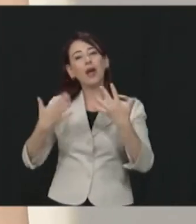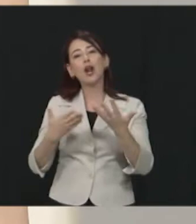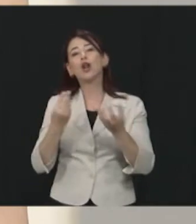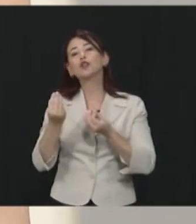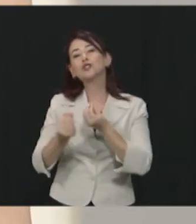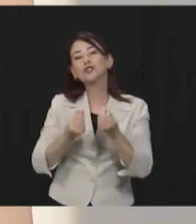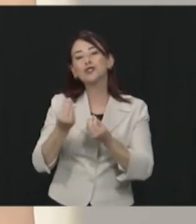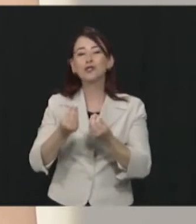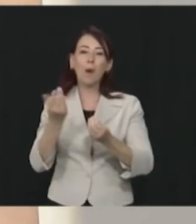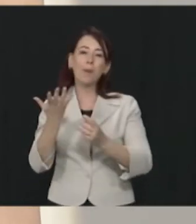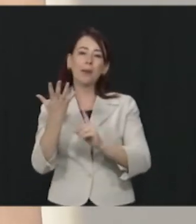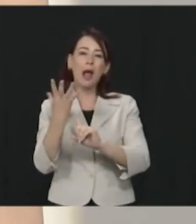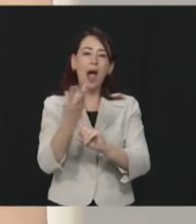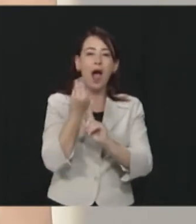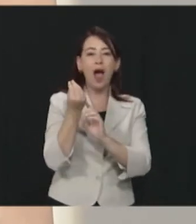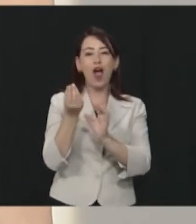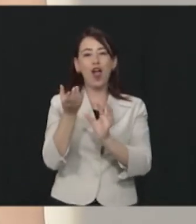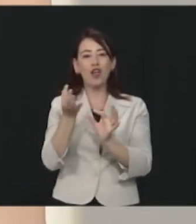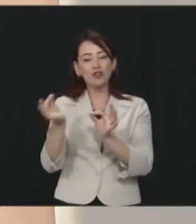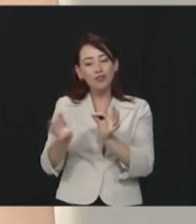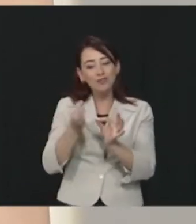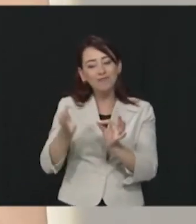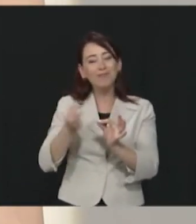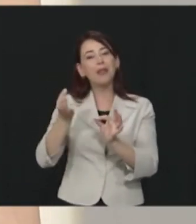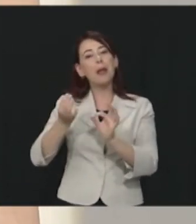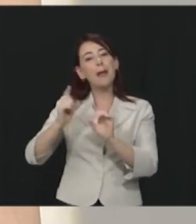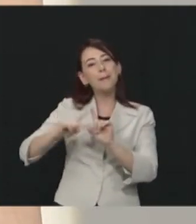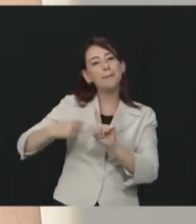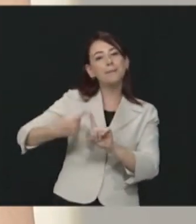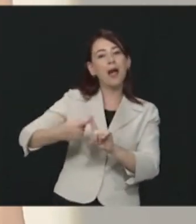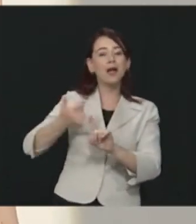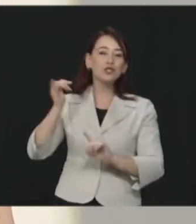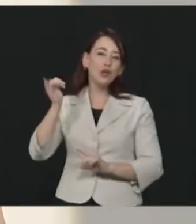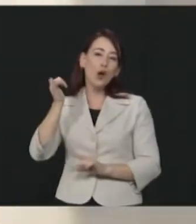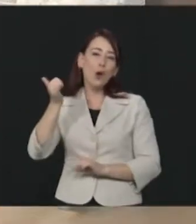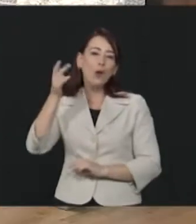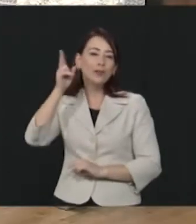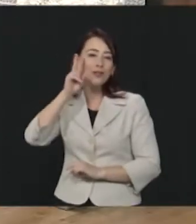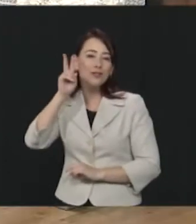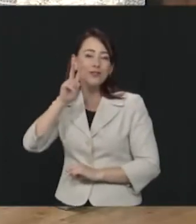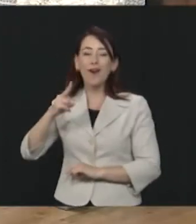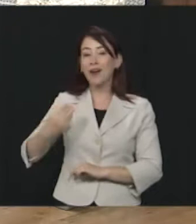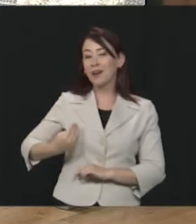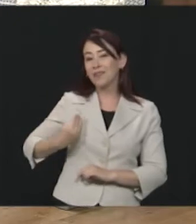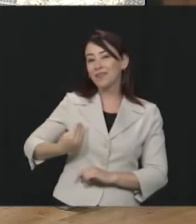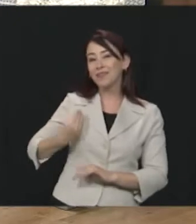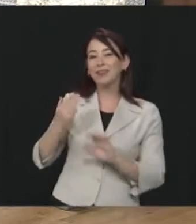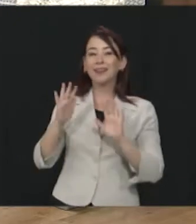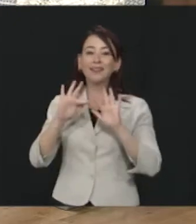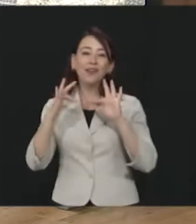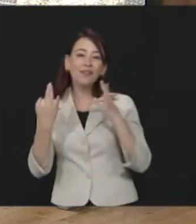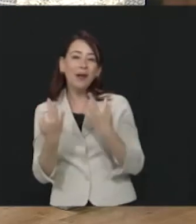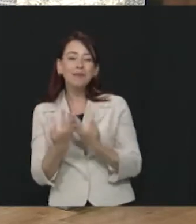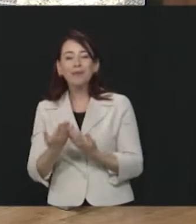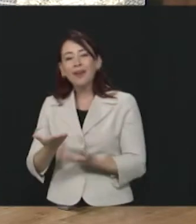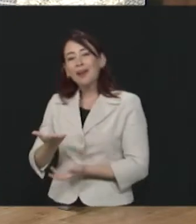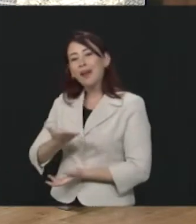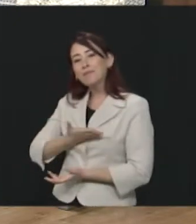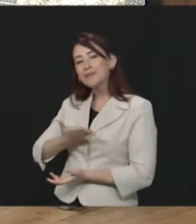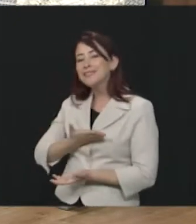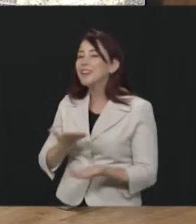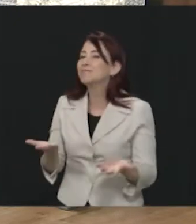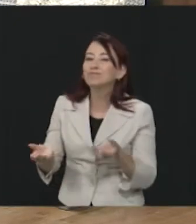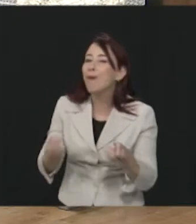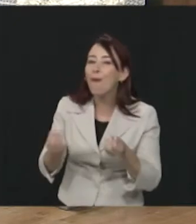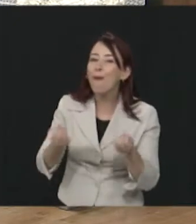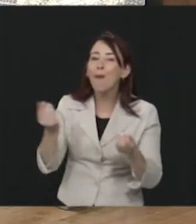conta histórias aí de vida, de família, de amizade. Como é que surgiu a ideia desse livro, dona